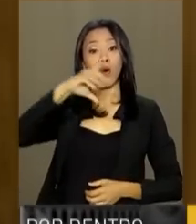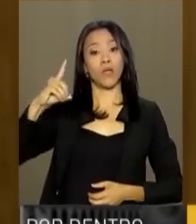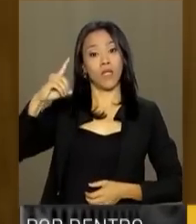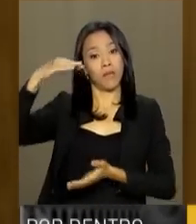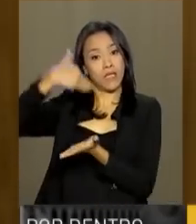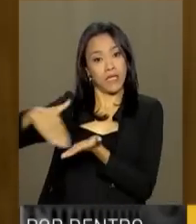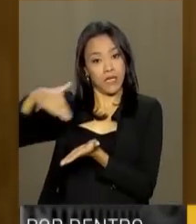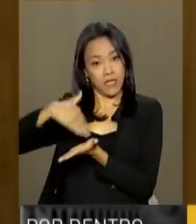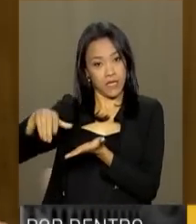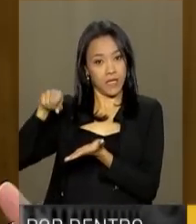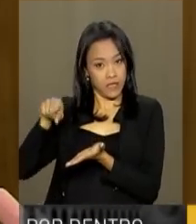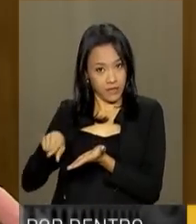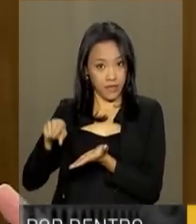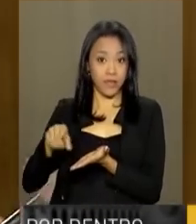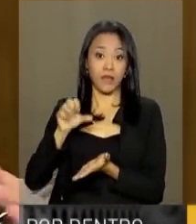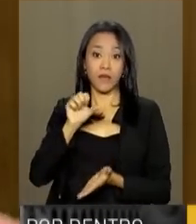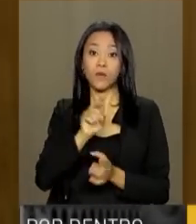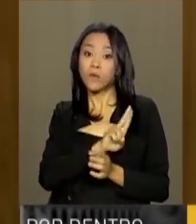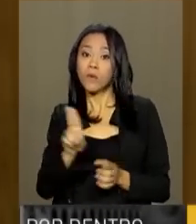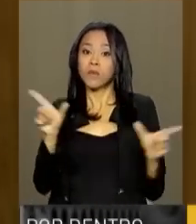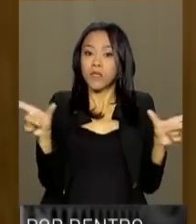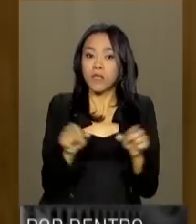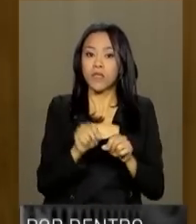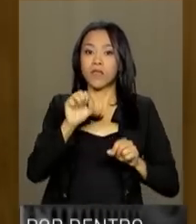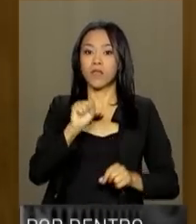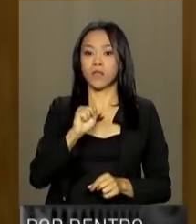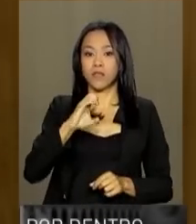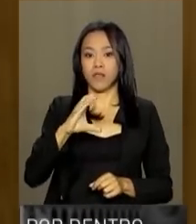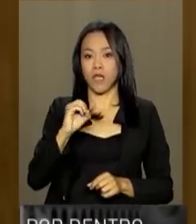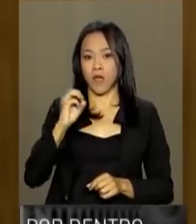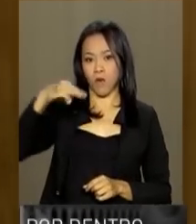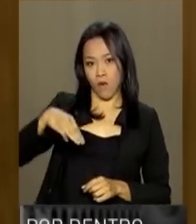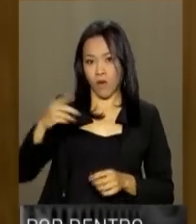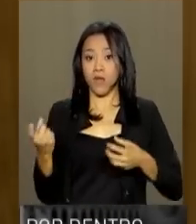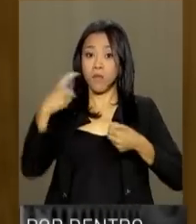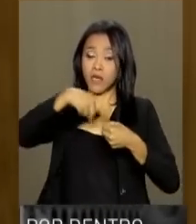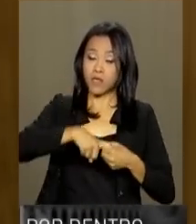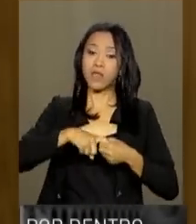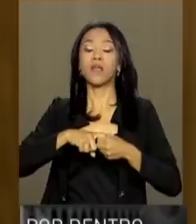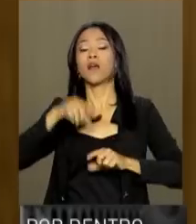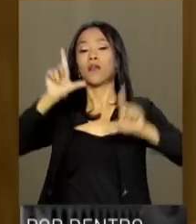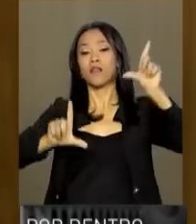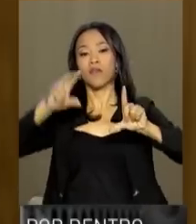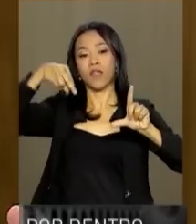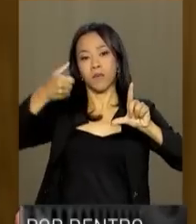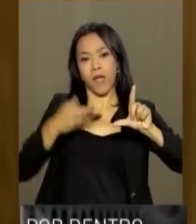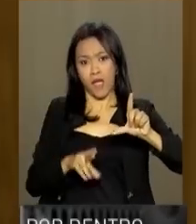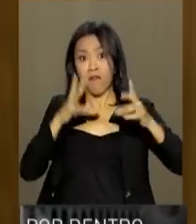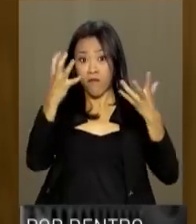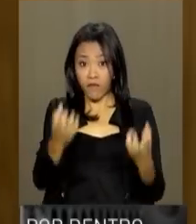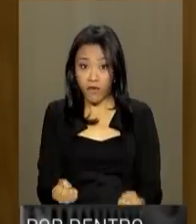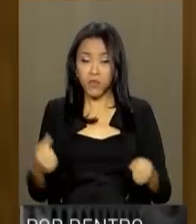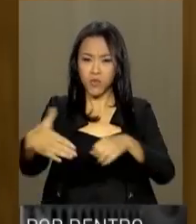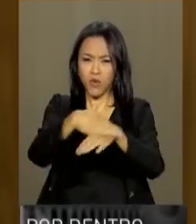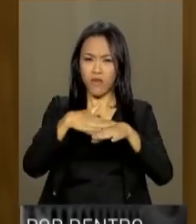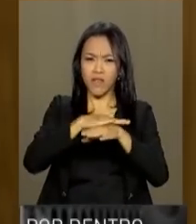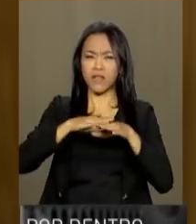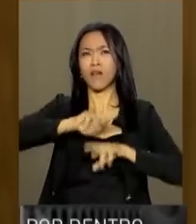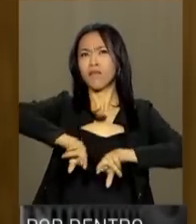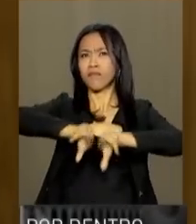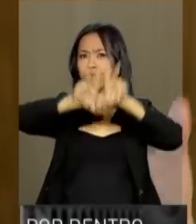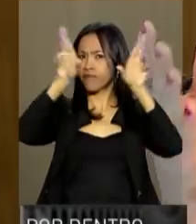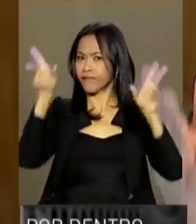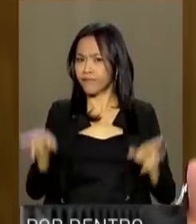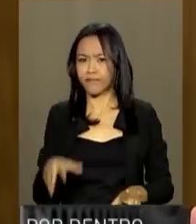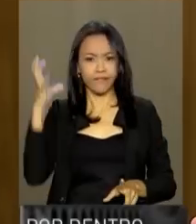da presidência da república em parceria com a rbr nós vamos conversar com emissoras de rádio de todo o país e também teremos participação das redes